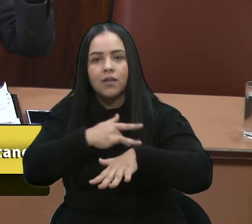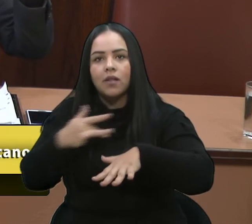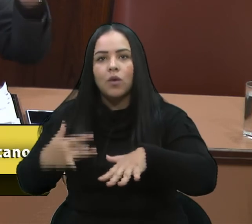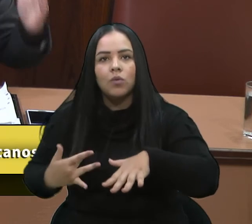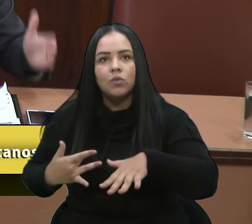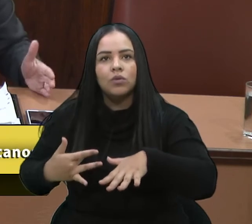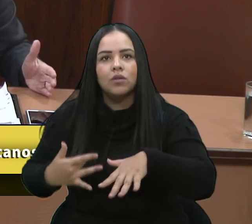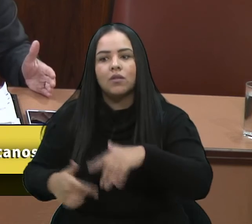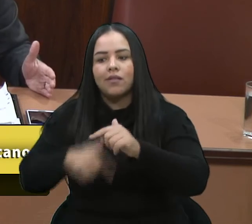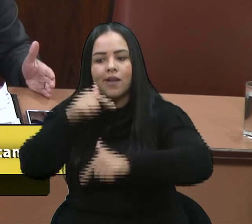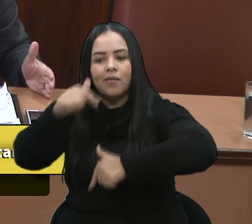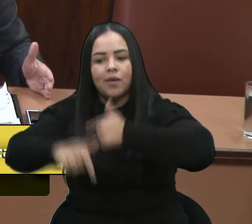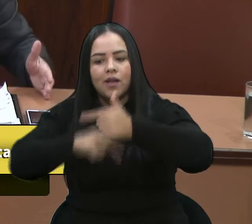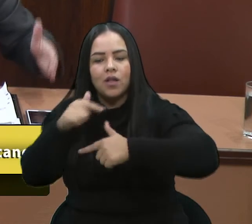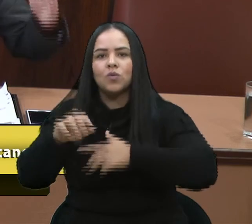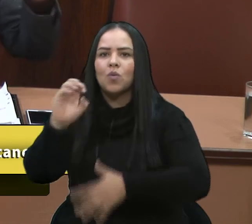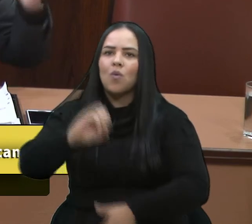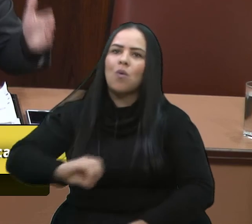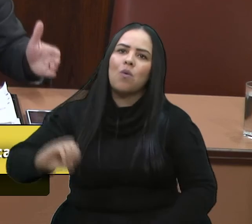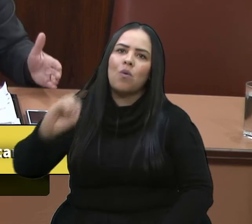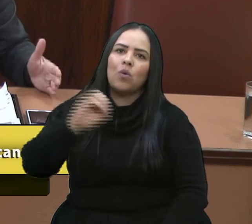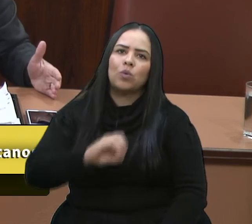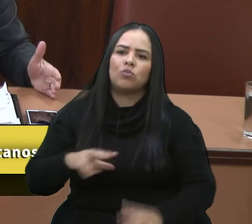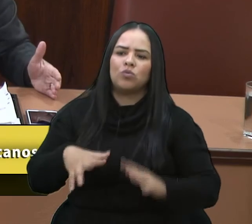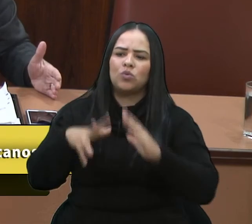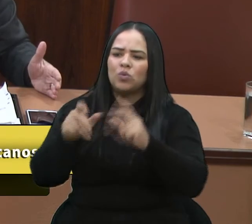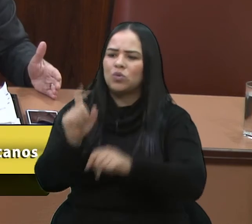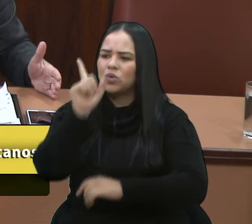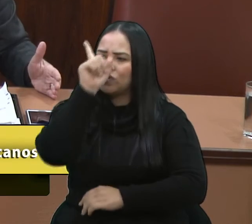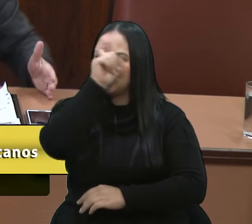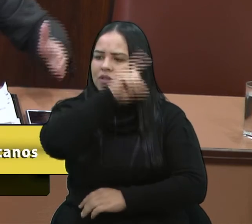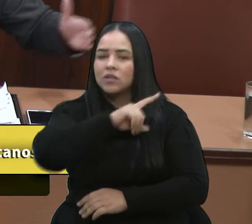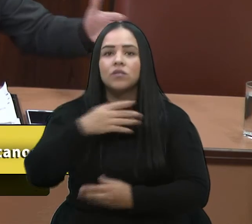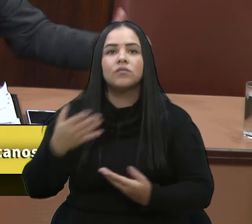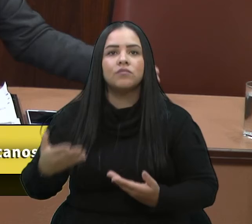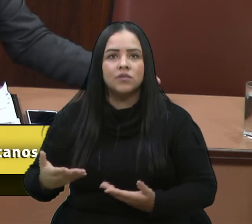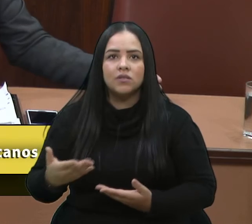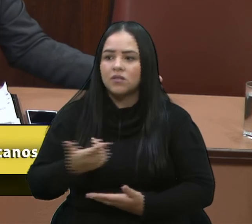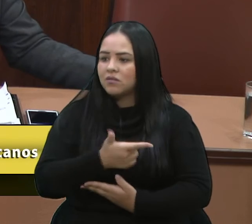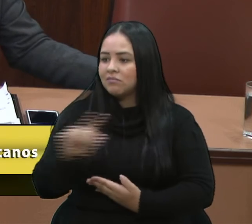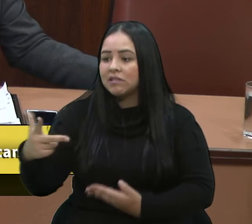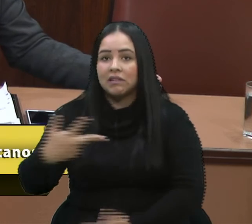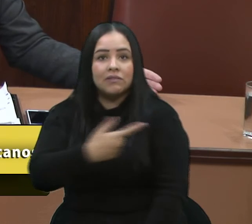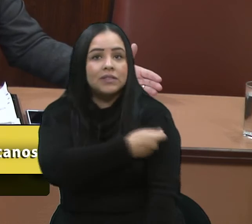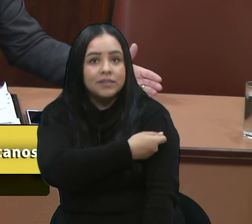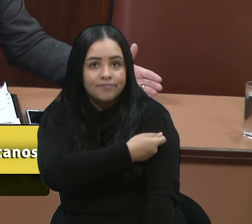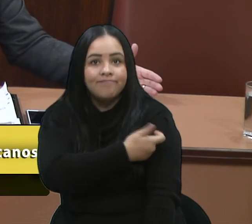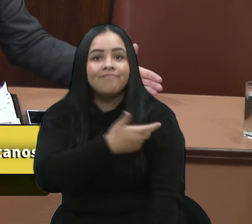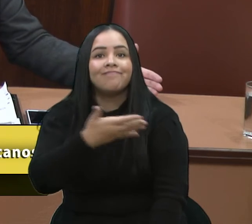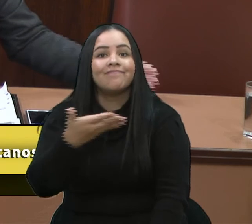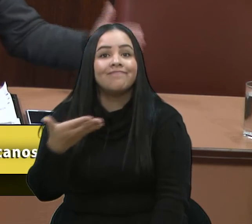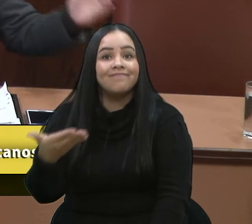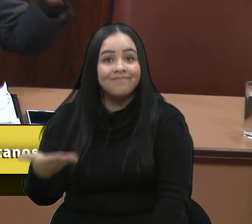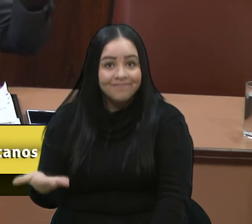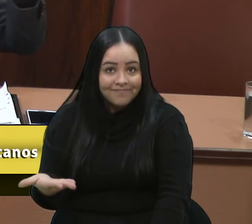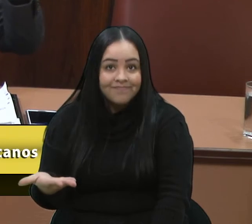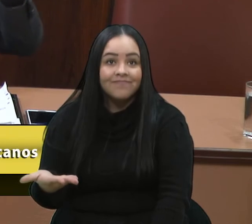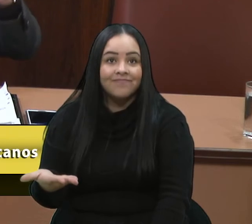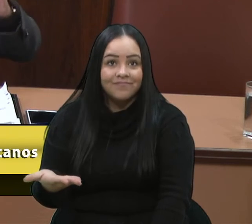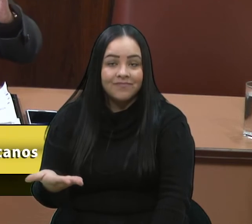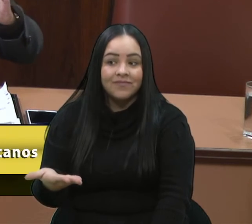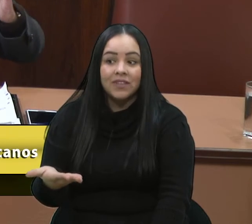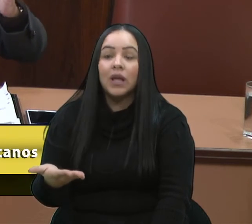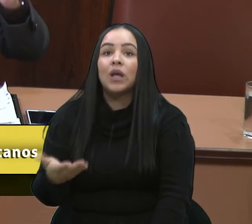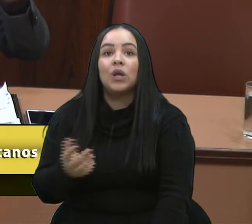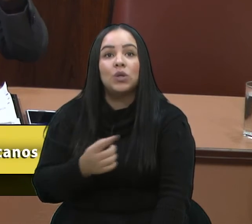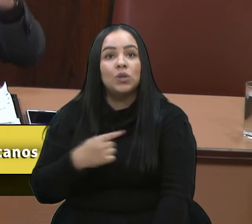fazendo um trabalho de excelência, com toda dificuldade, e não tinha vacina? Então, nós temos que